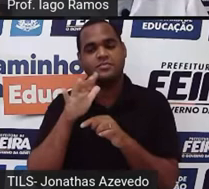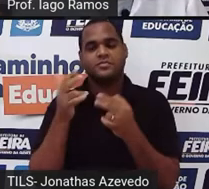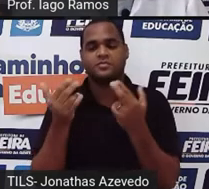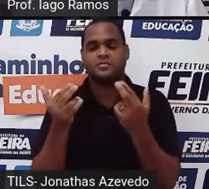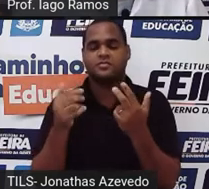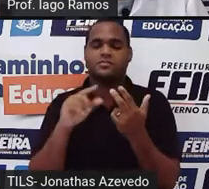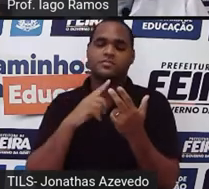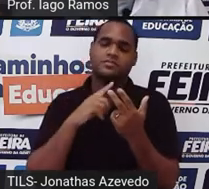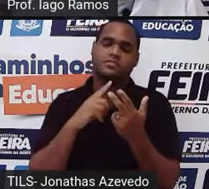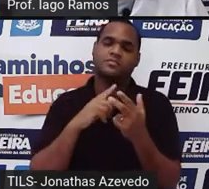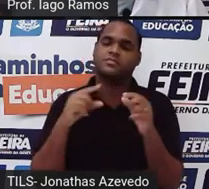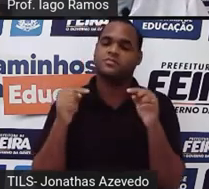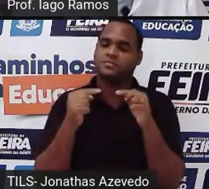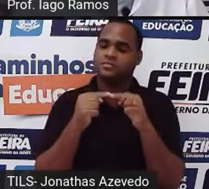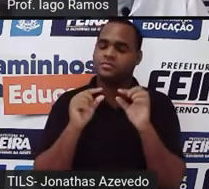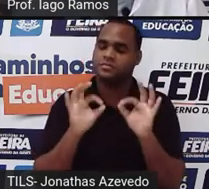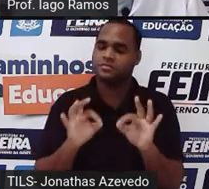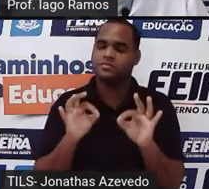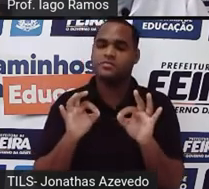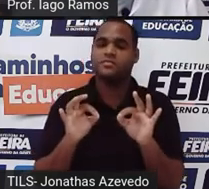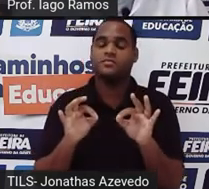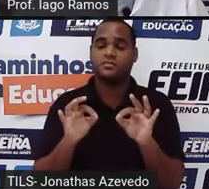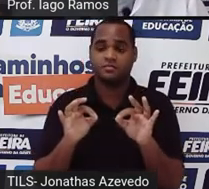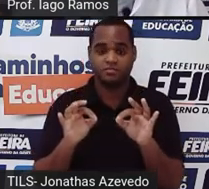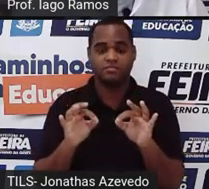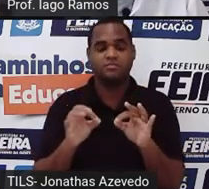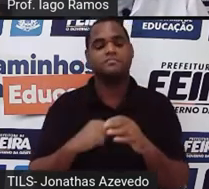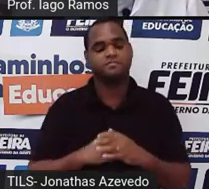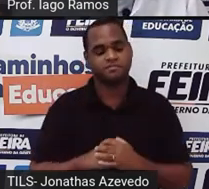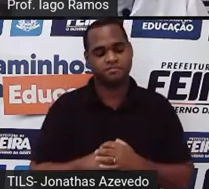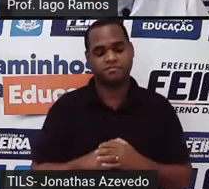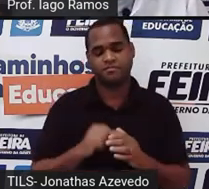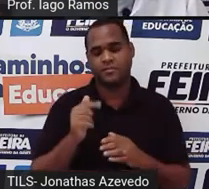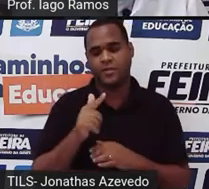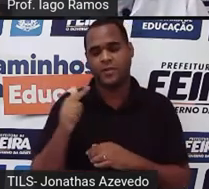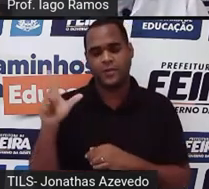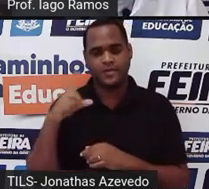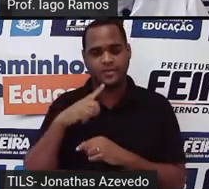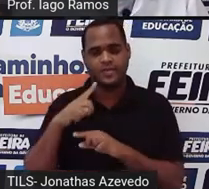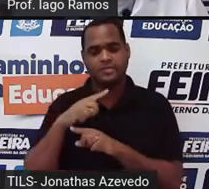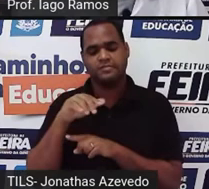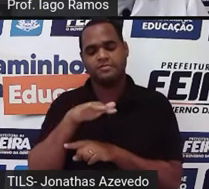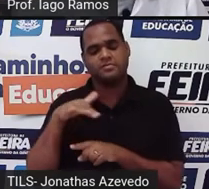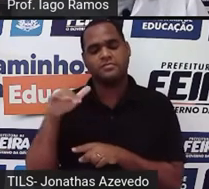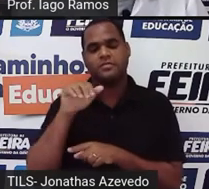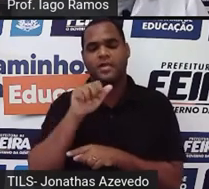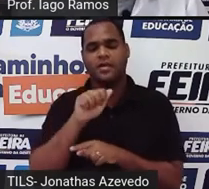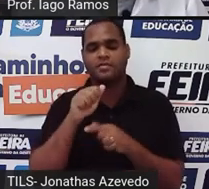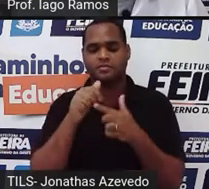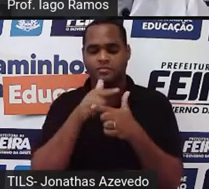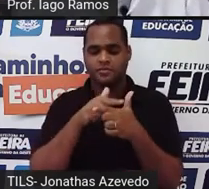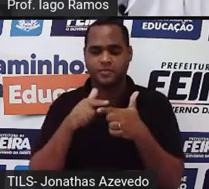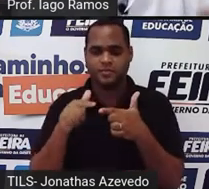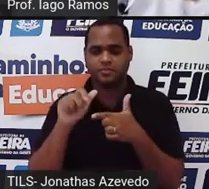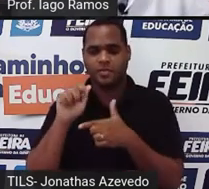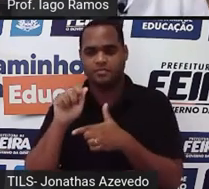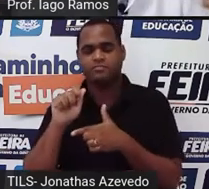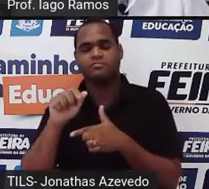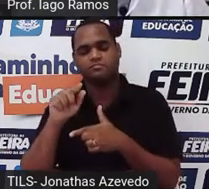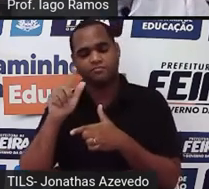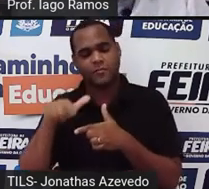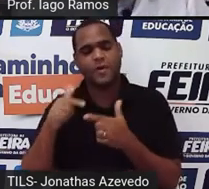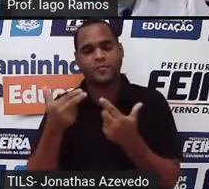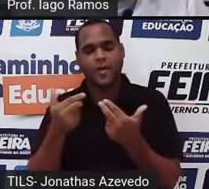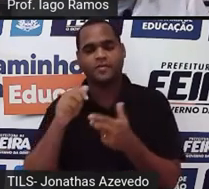potência. A outra é quando divide potências que têm bases iguais, repete essa base, faz